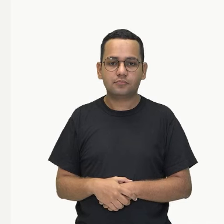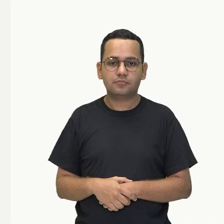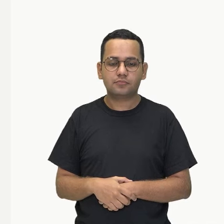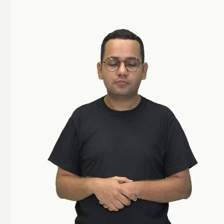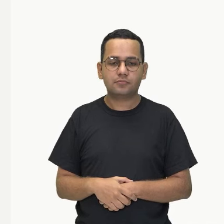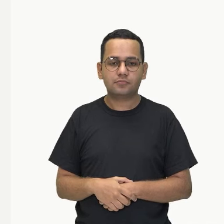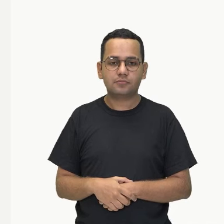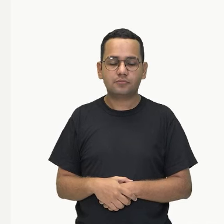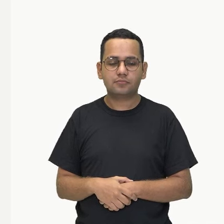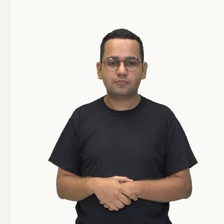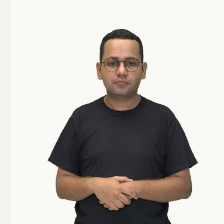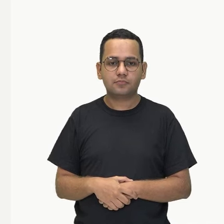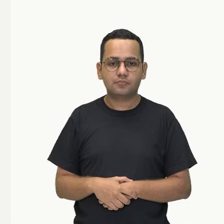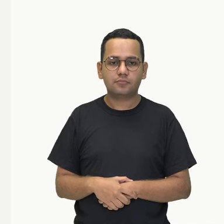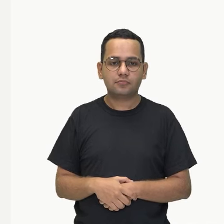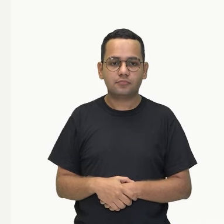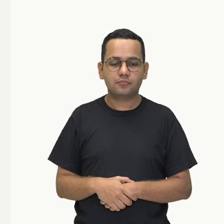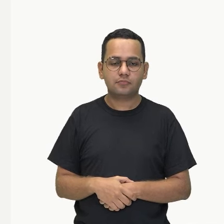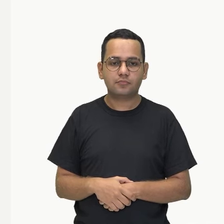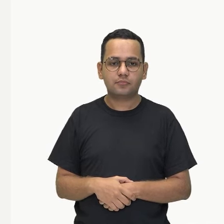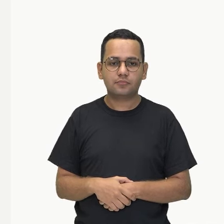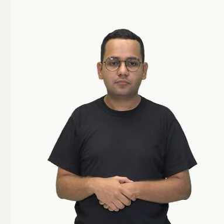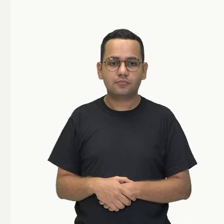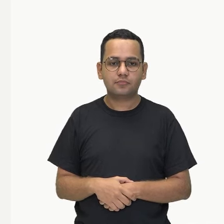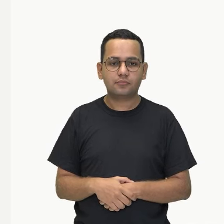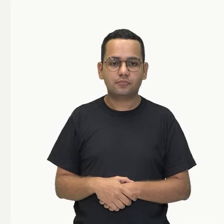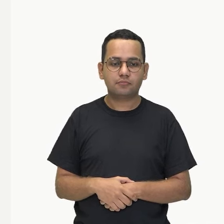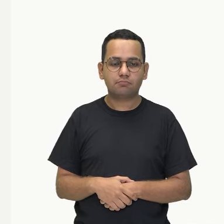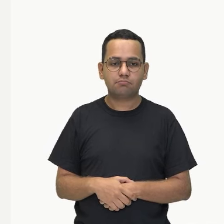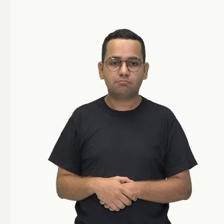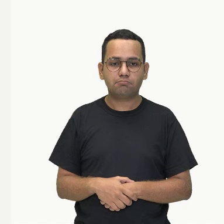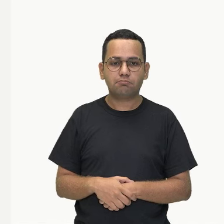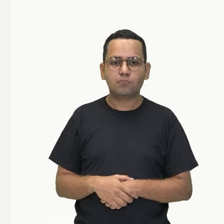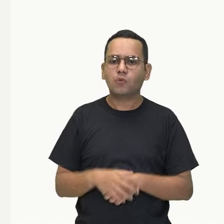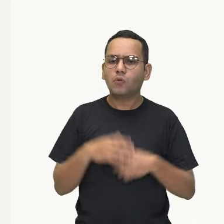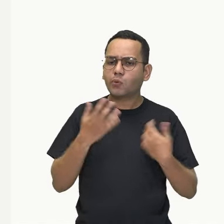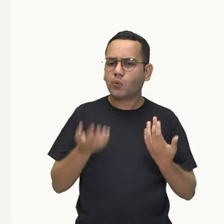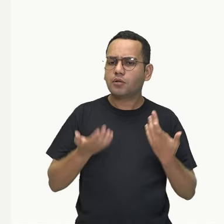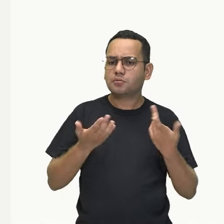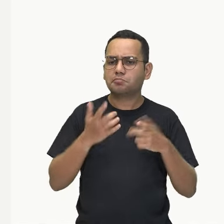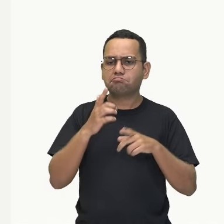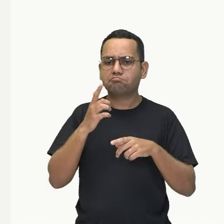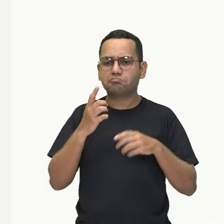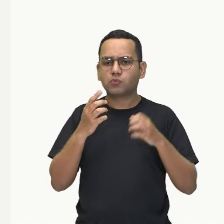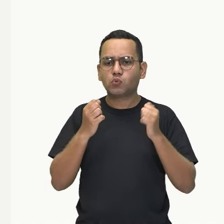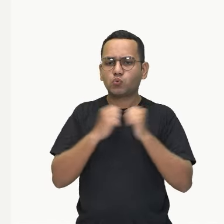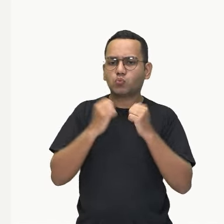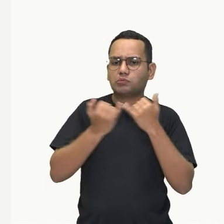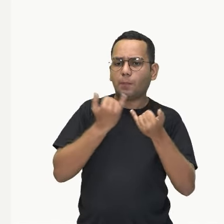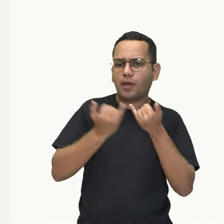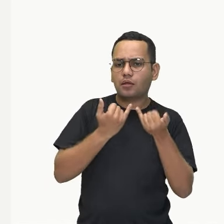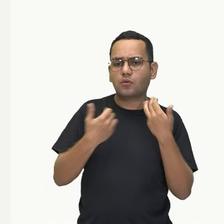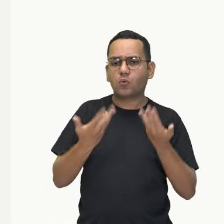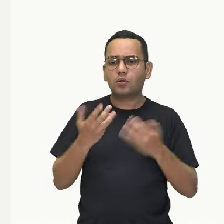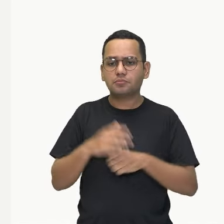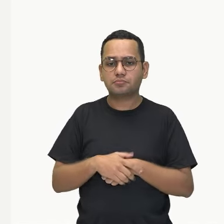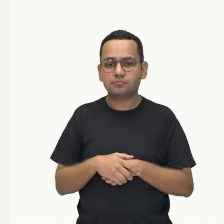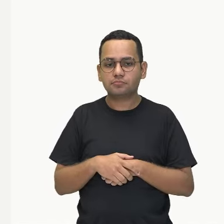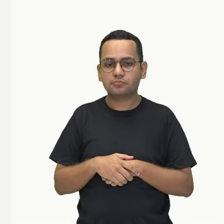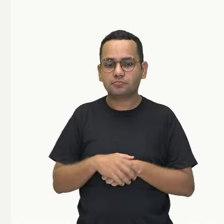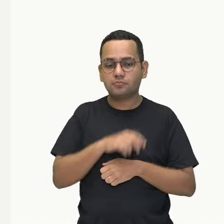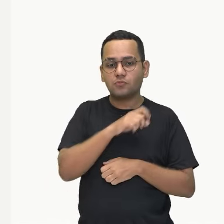positivo. Tá, vamos lá. Quais são os meus termos semelhantes? O x e o